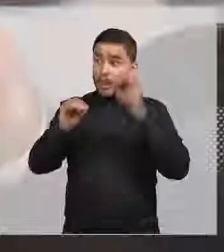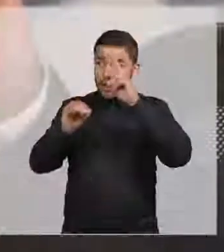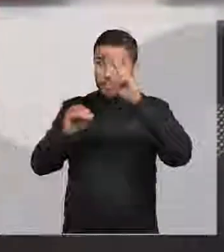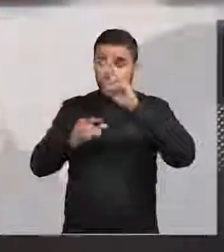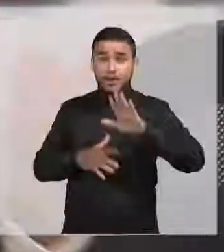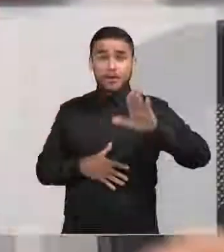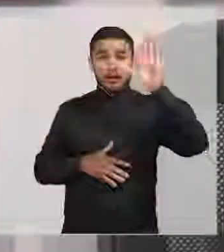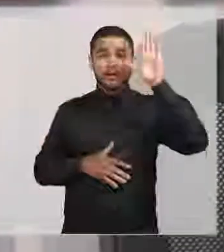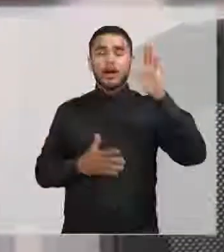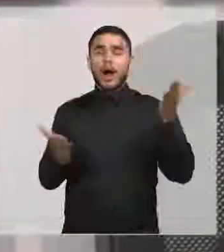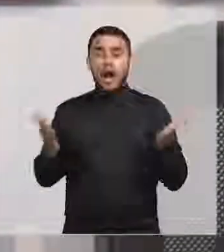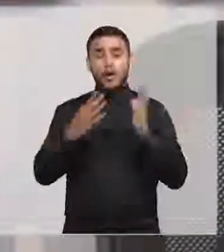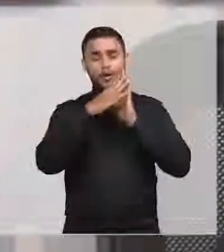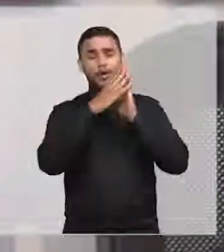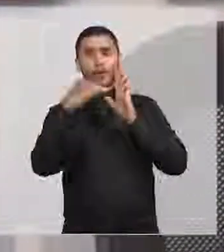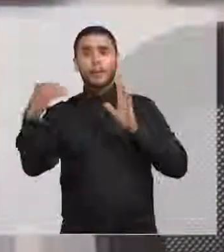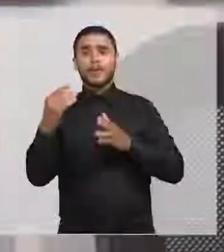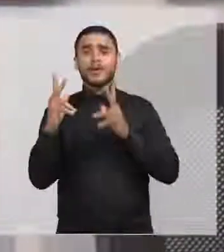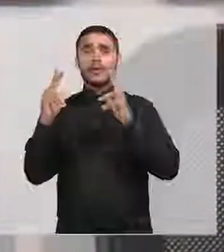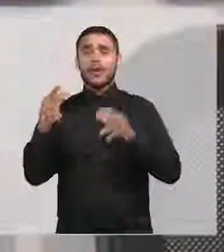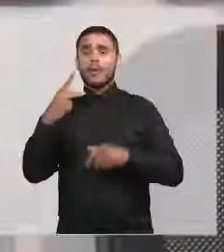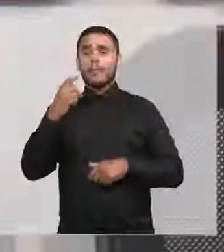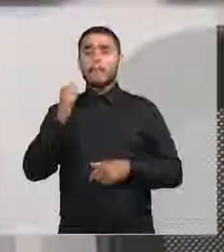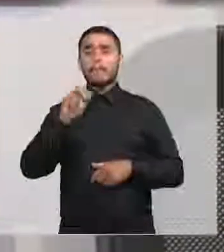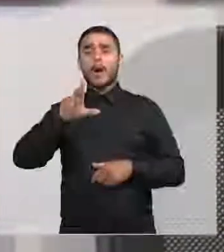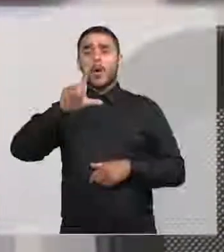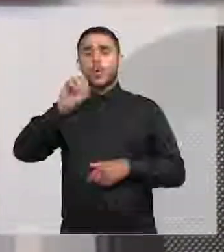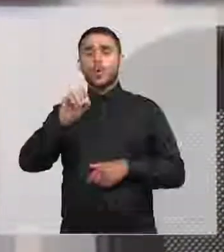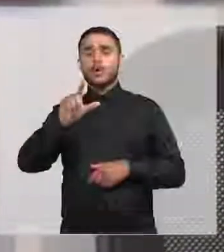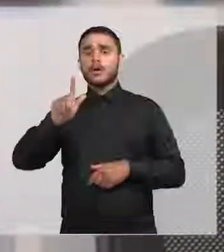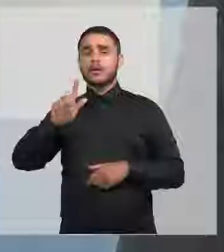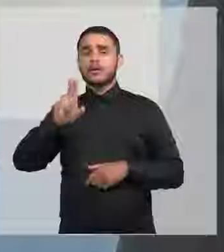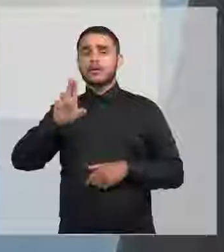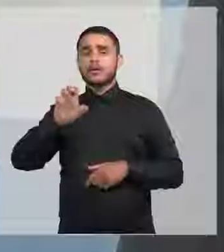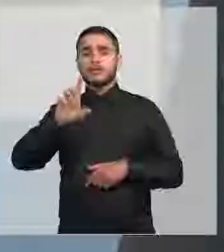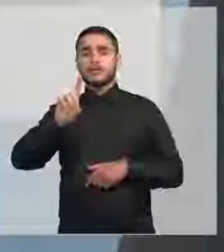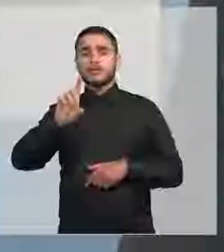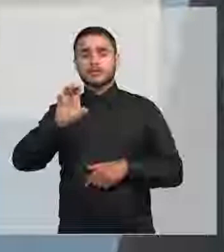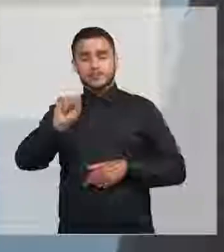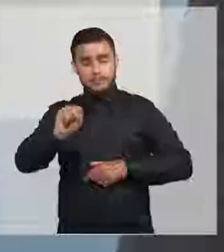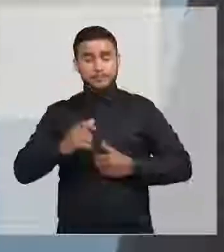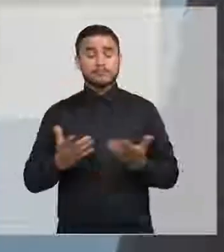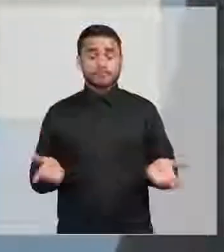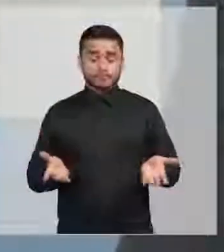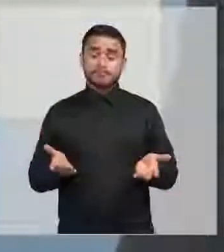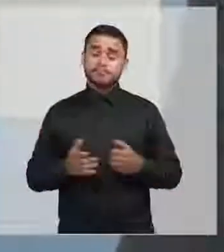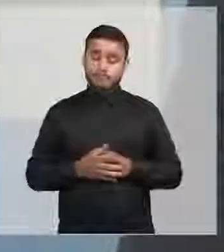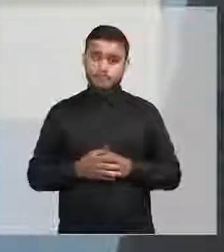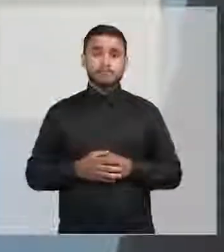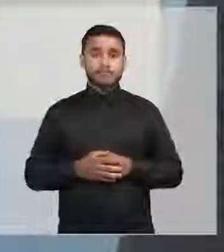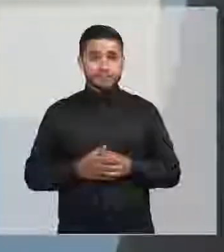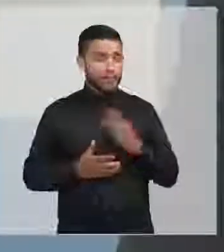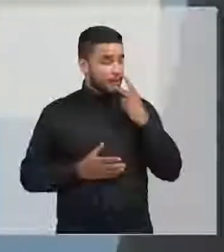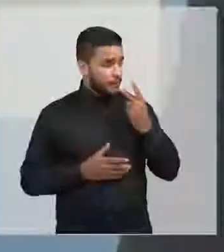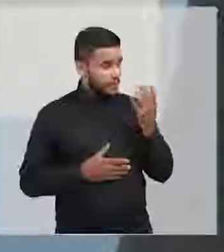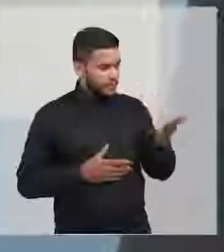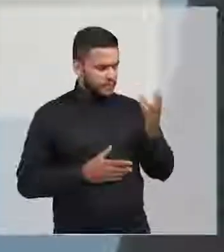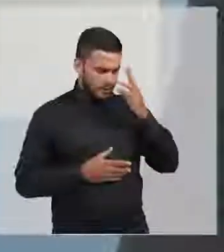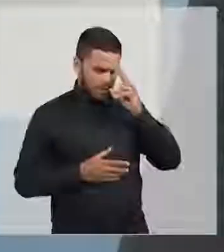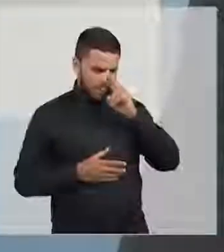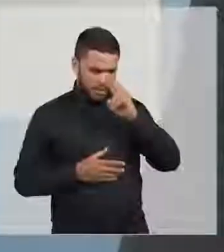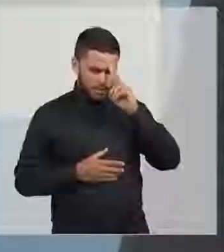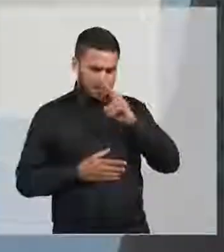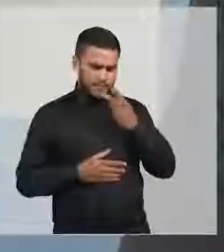parte dele está nas palavras de Paulo Guedes. A história principal que eu estou falando aqui